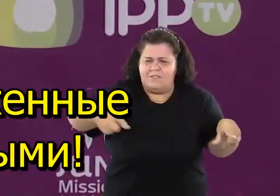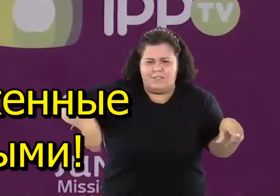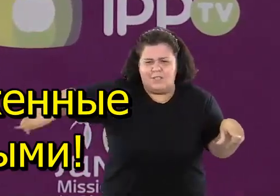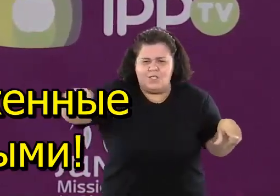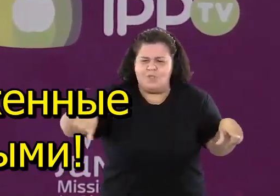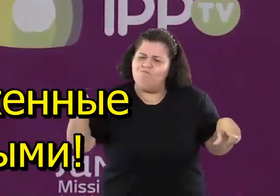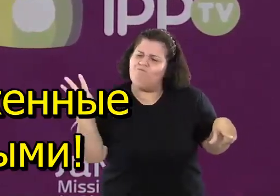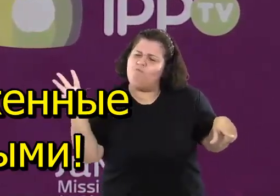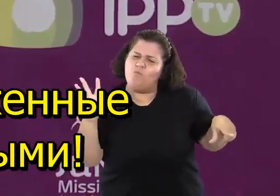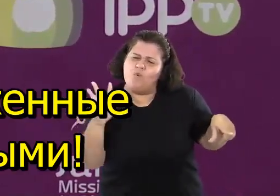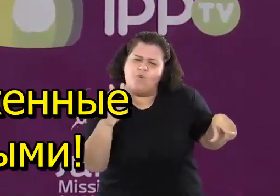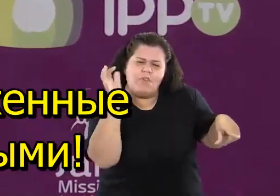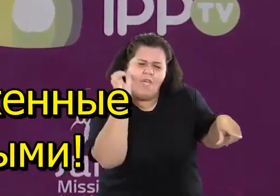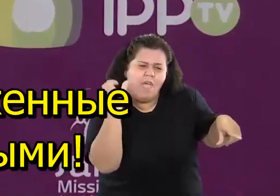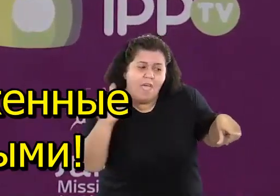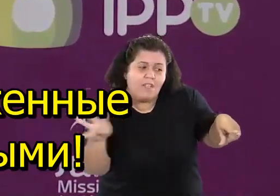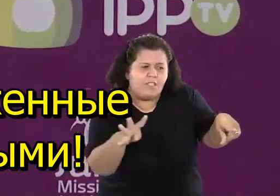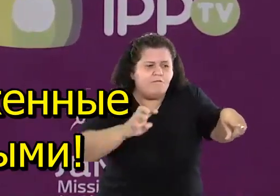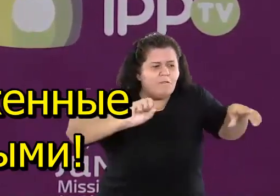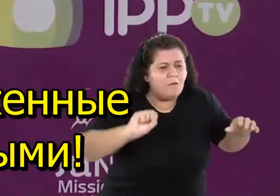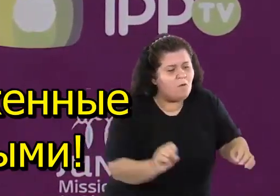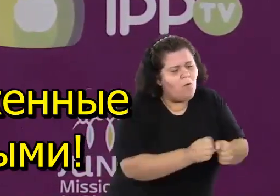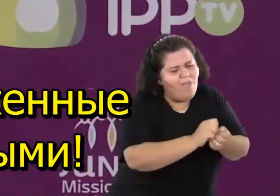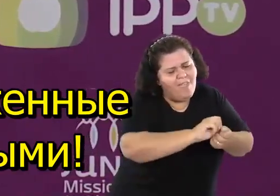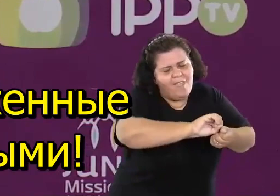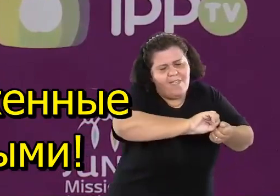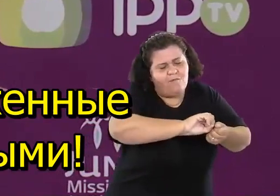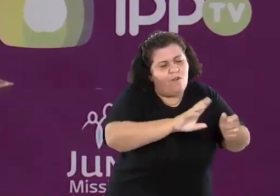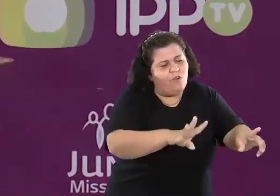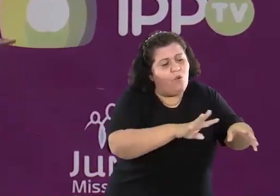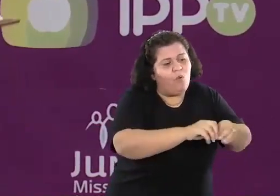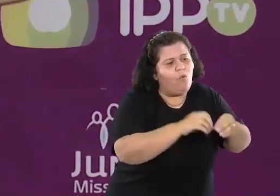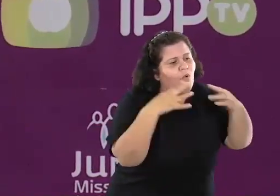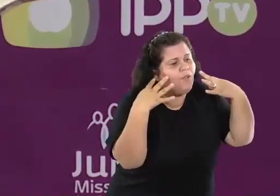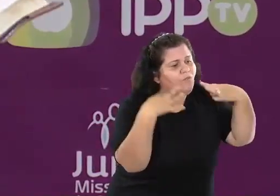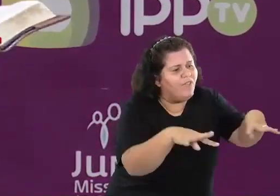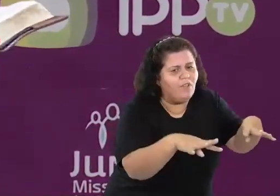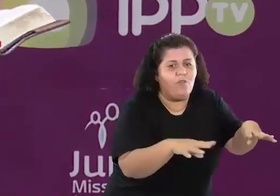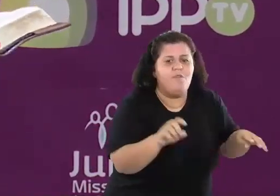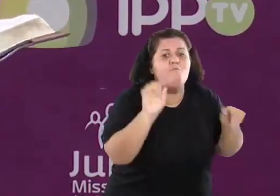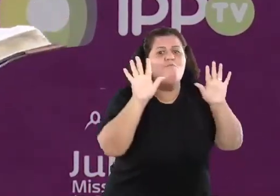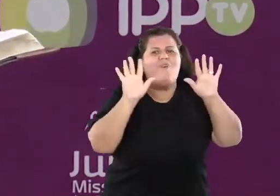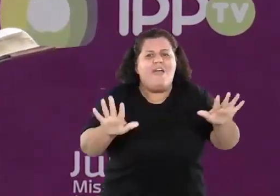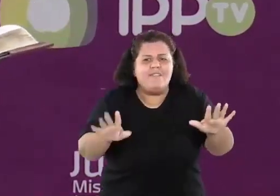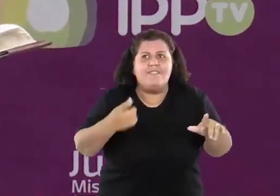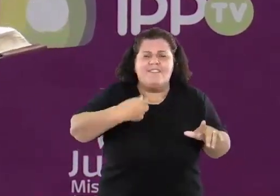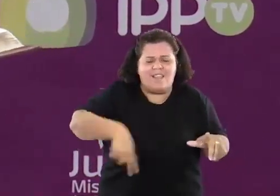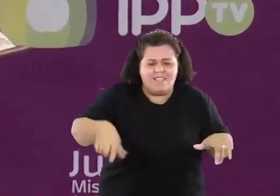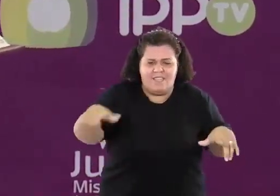reino de Deus, os excluídos são privilegiados. Louvado seja Deus.